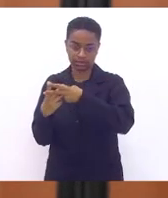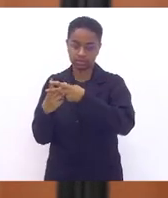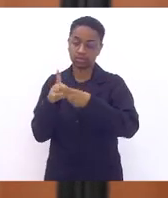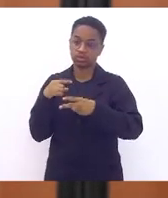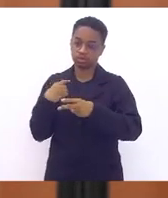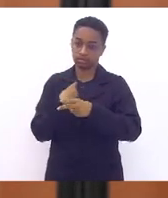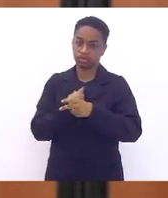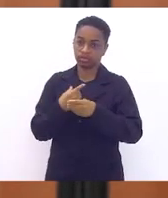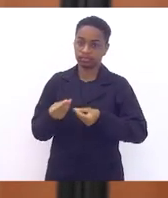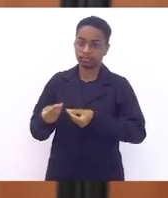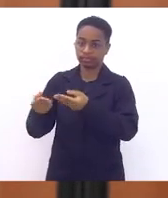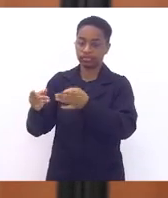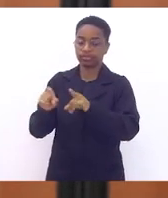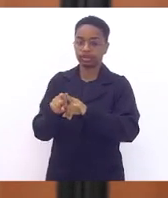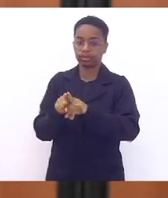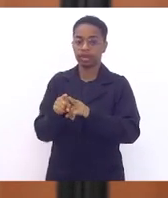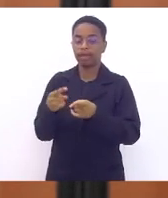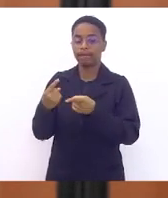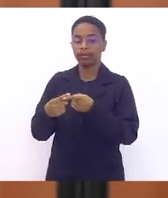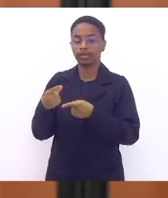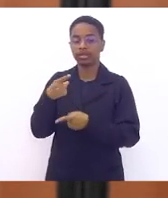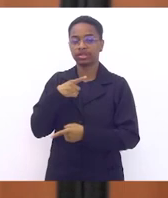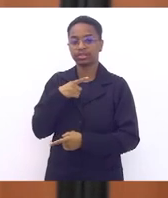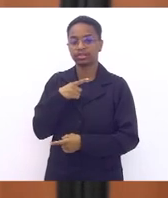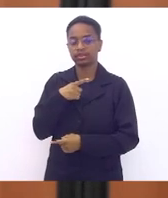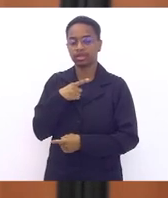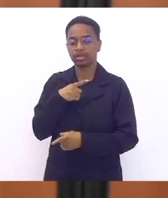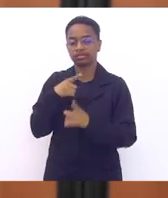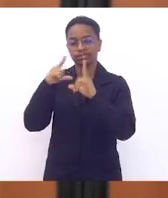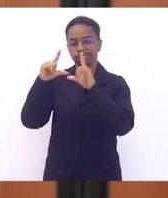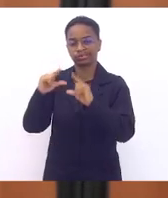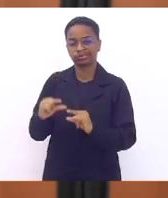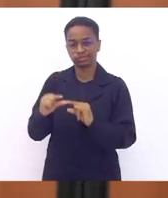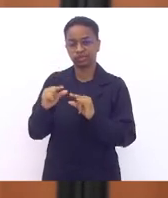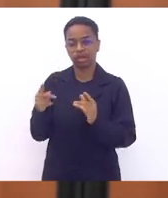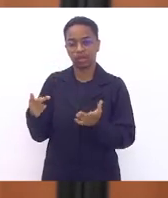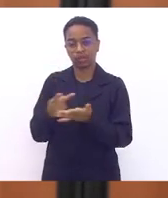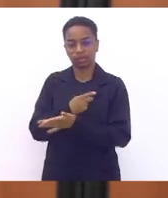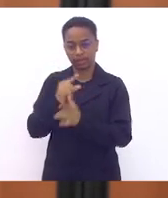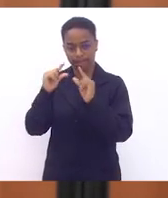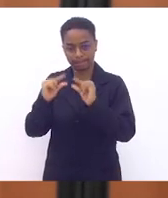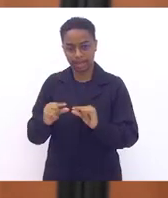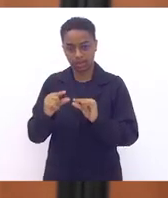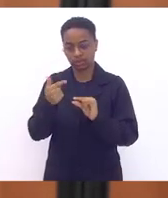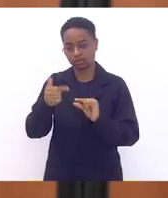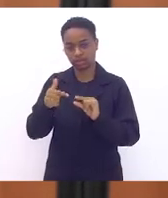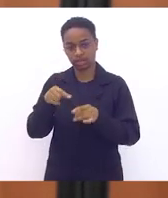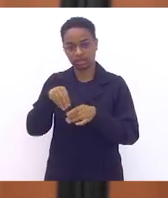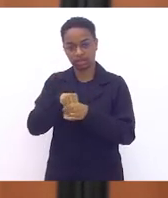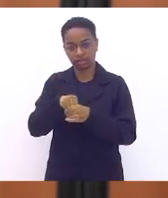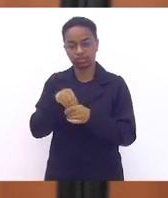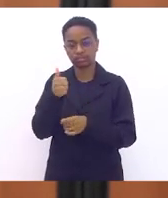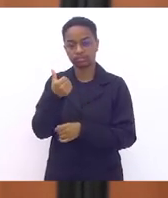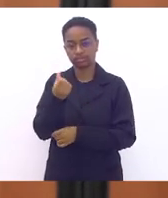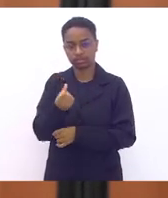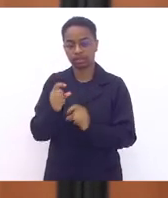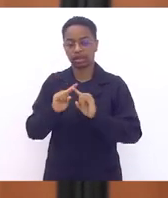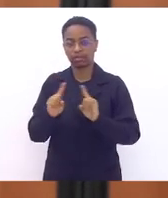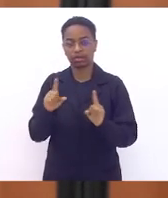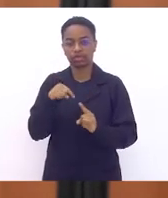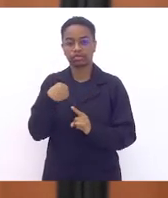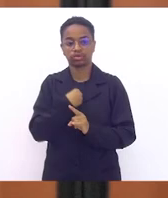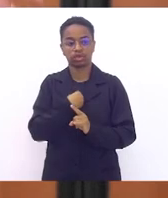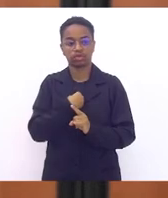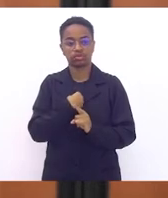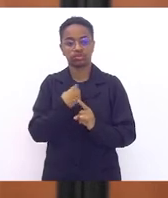os municípios tivessem uma taxa de incidência menor, não estivesse dentro desses 16, consideramos outros municípios